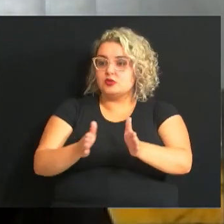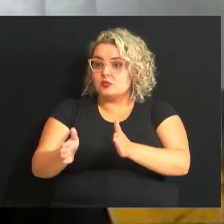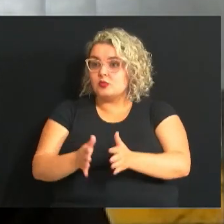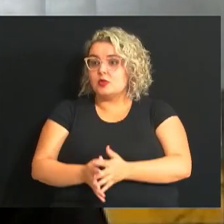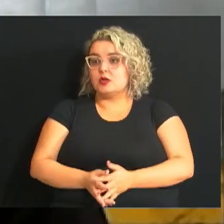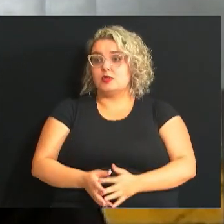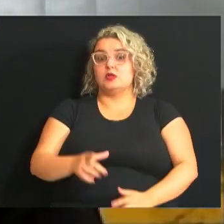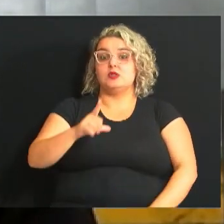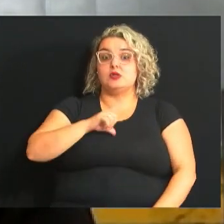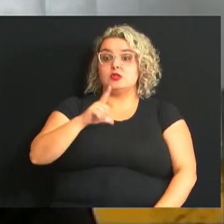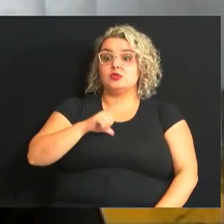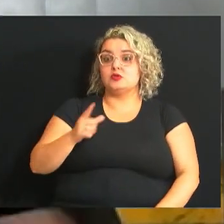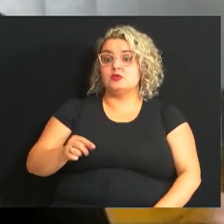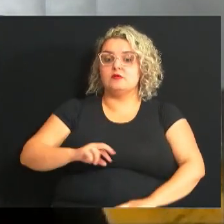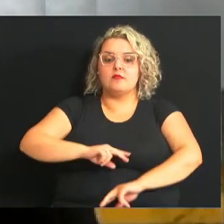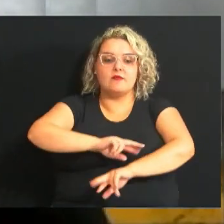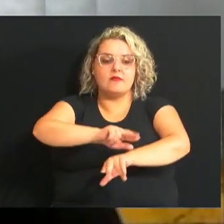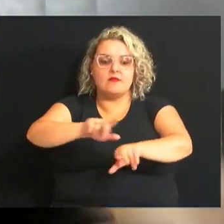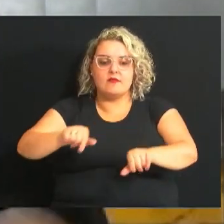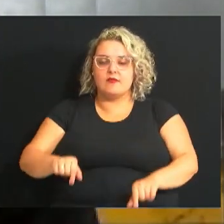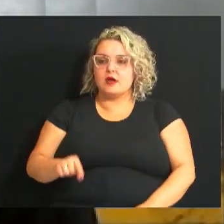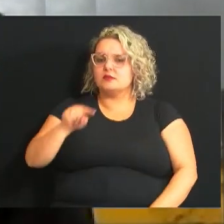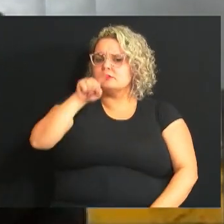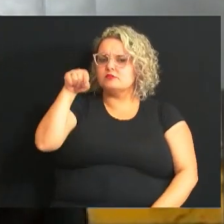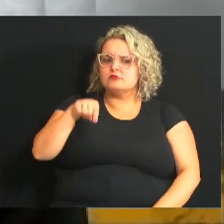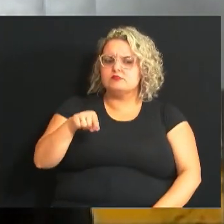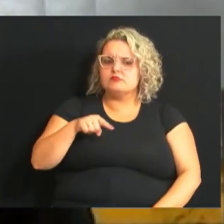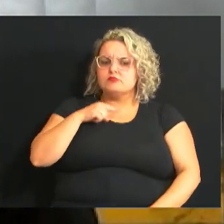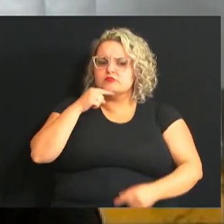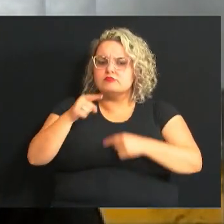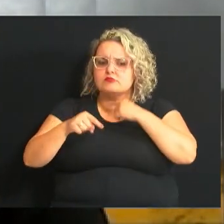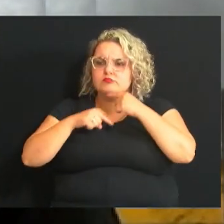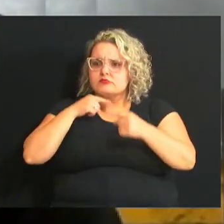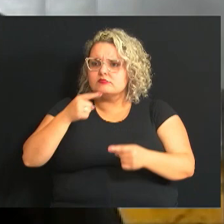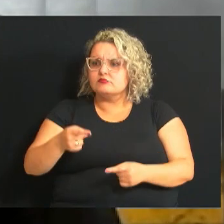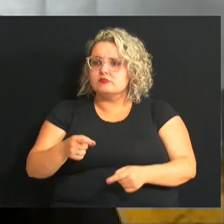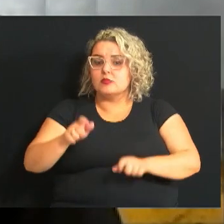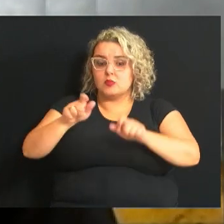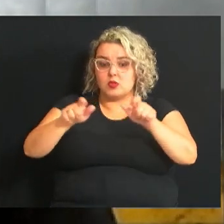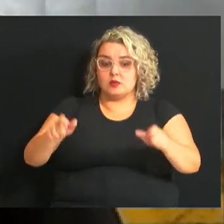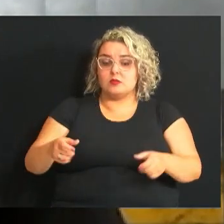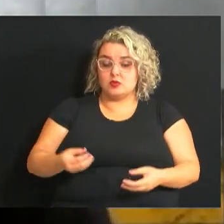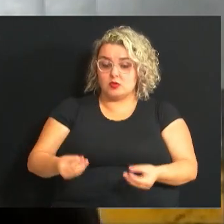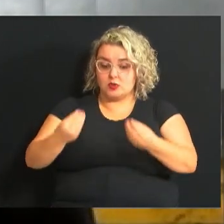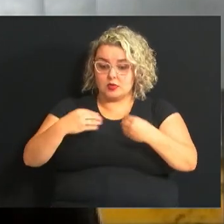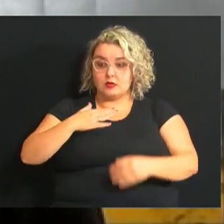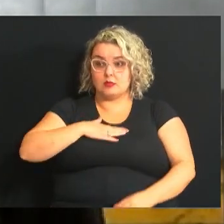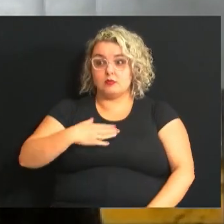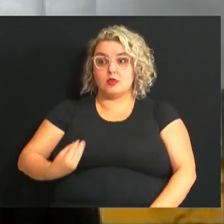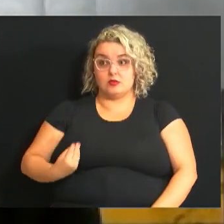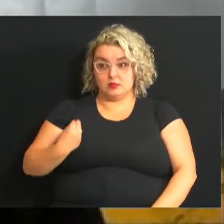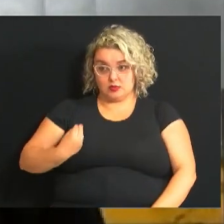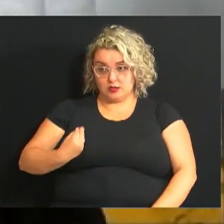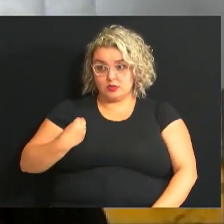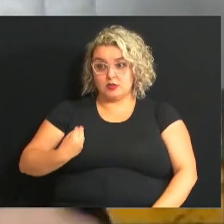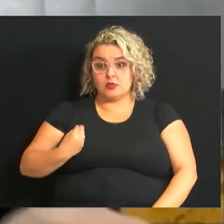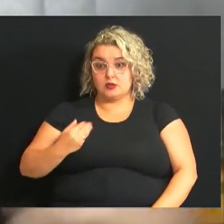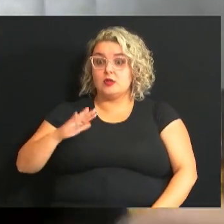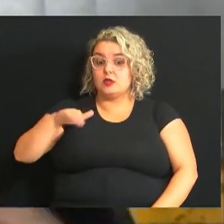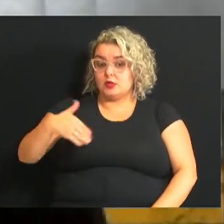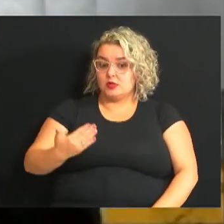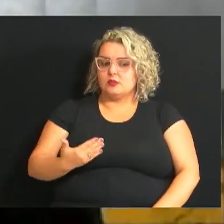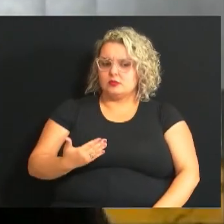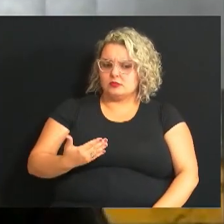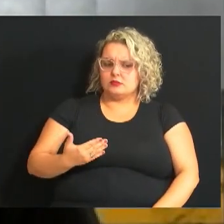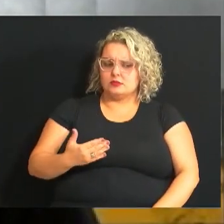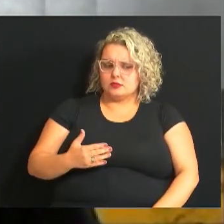muitos questionamentos e dúvidas que essas pessoas colocaram na minha vida. E no momento que eu abracei essas dúvidas, eu vi que o